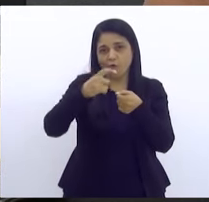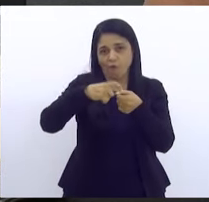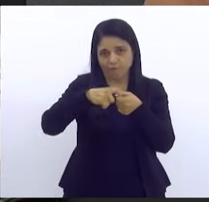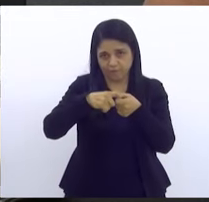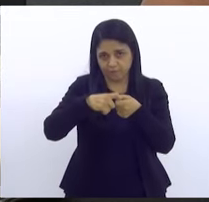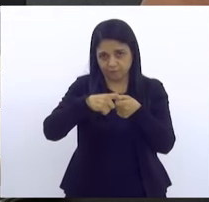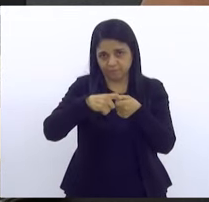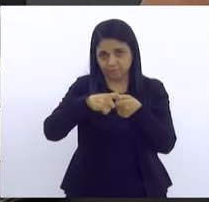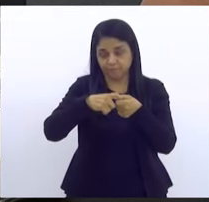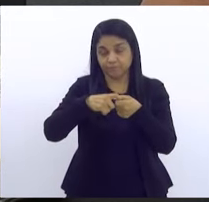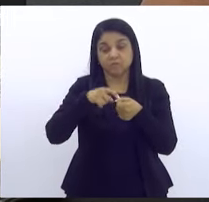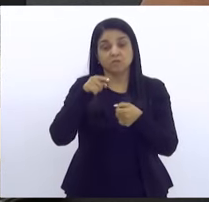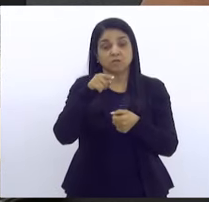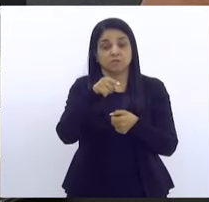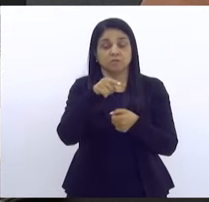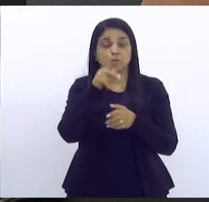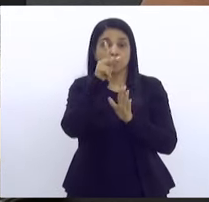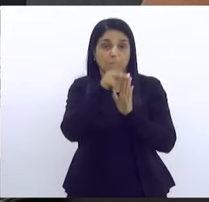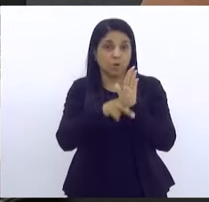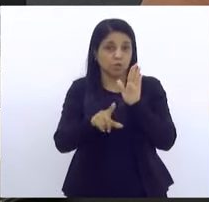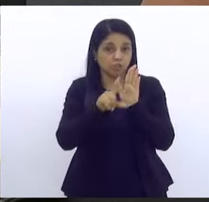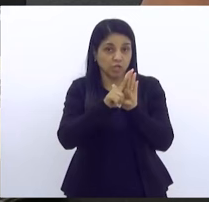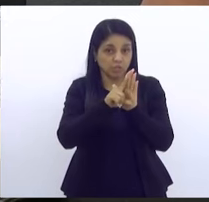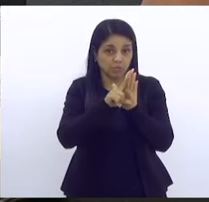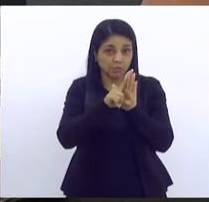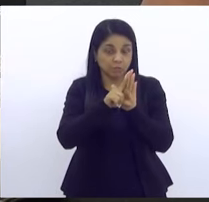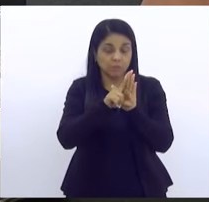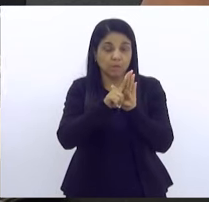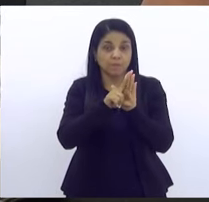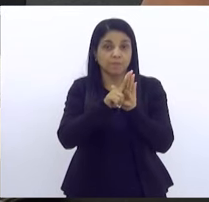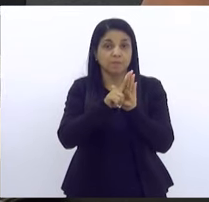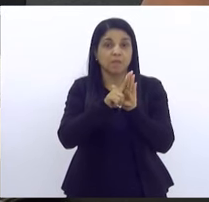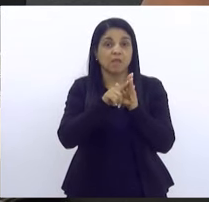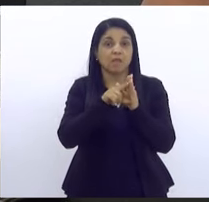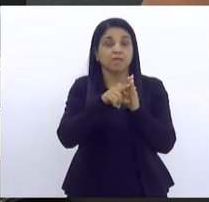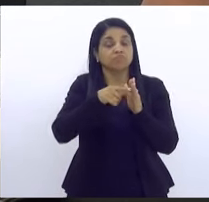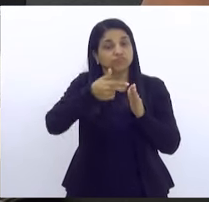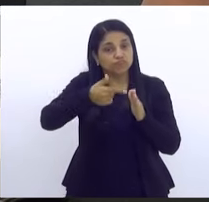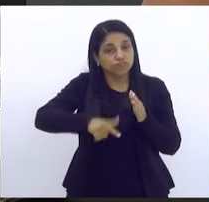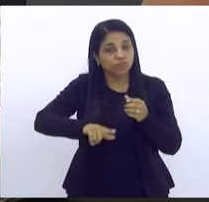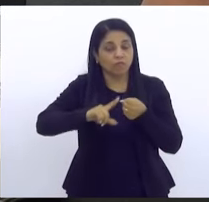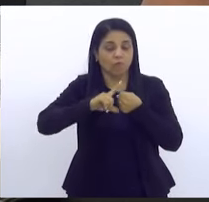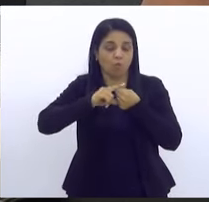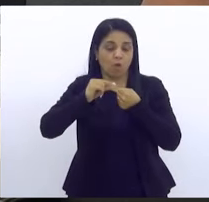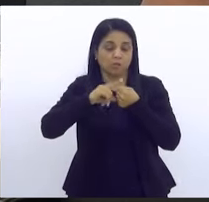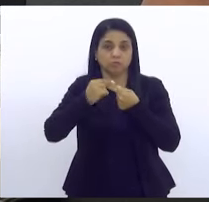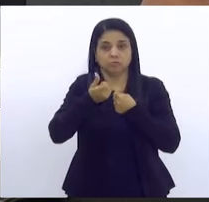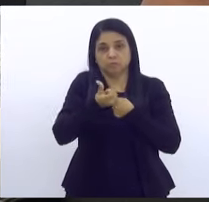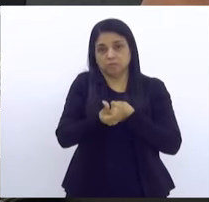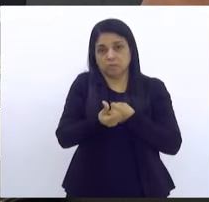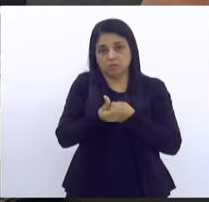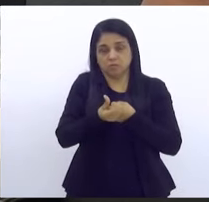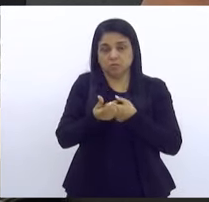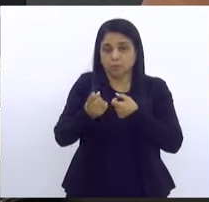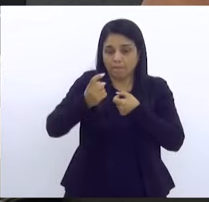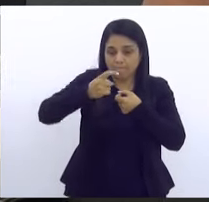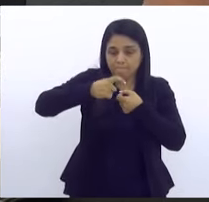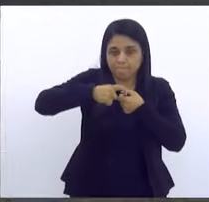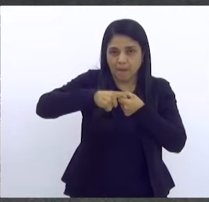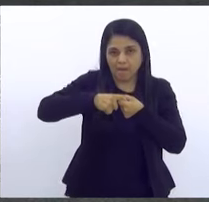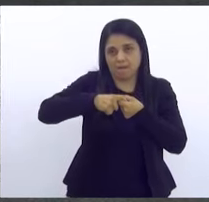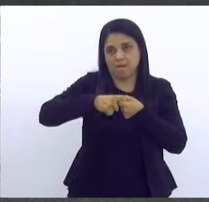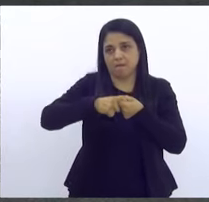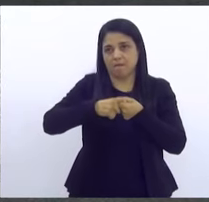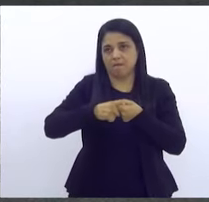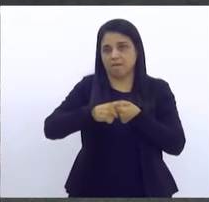Vossa Excelência está fazendo, de novo, é apenas revogar o artigo 6º. Apenas revogar o